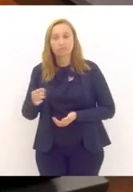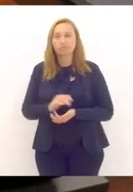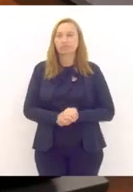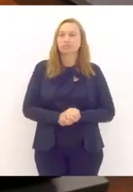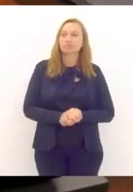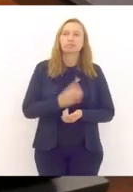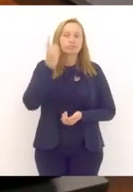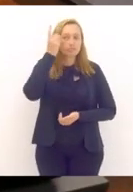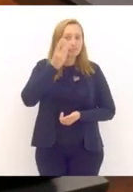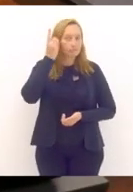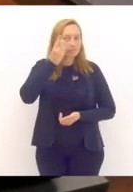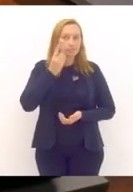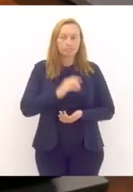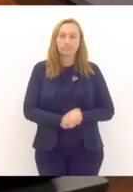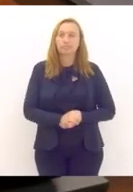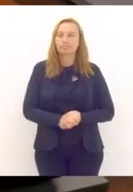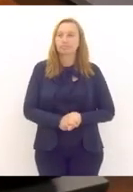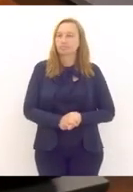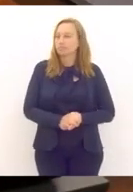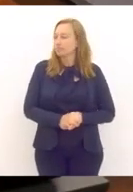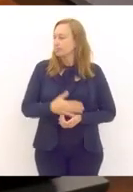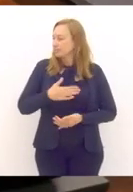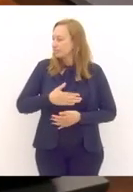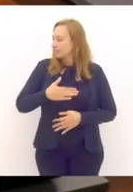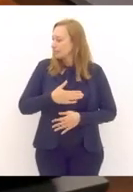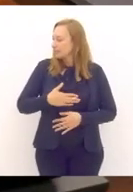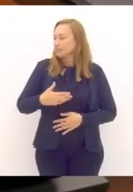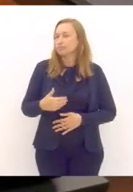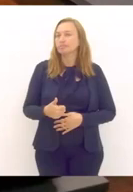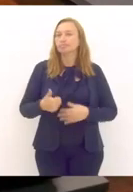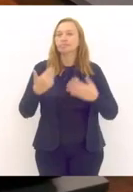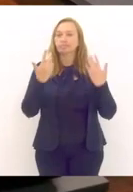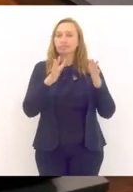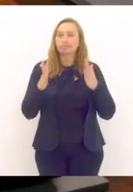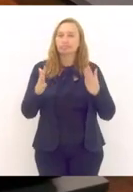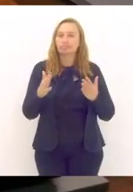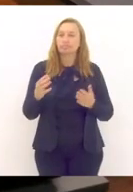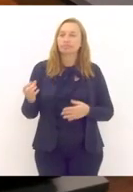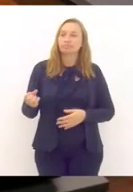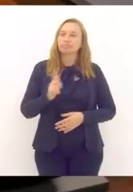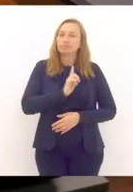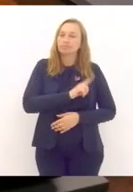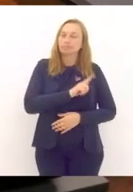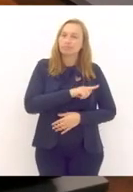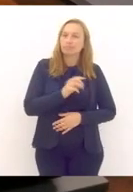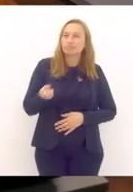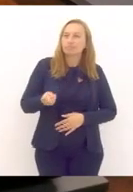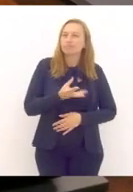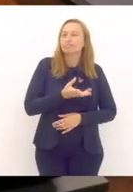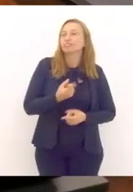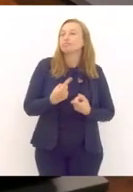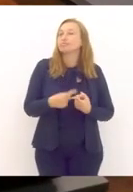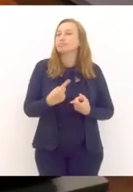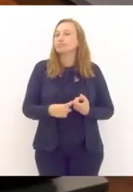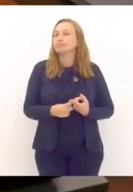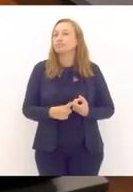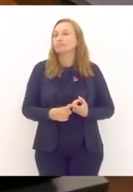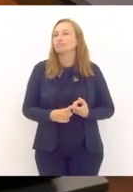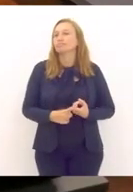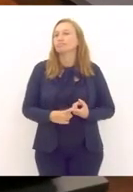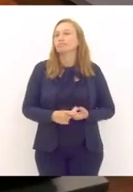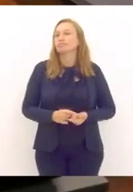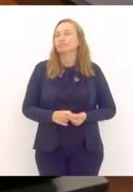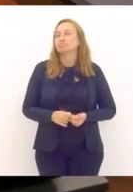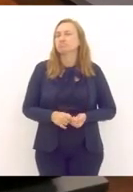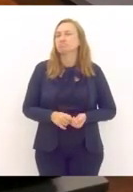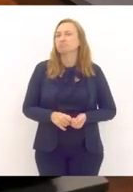aqui presentes. Eu gostaria, em primeiro lugar, de parabenizar a atual gestão, porque jamais